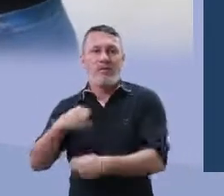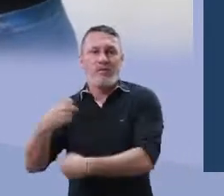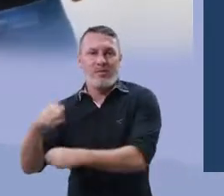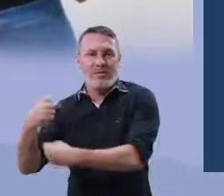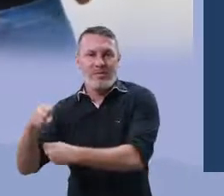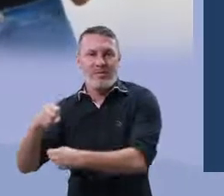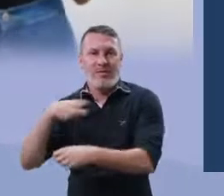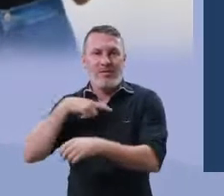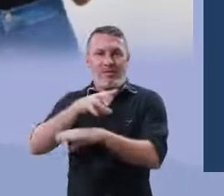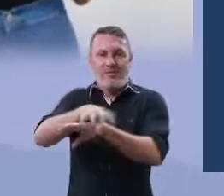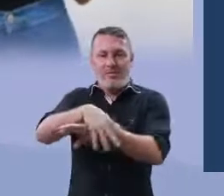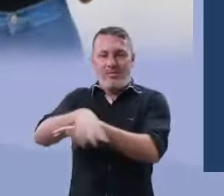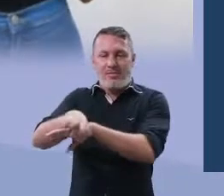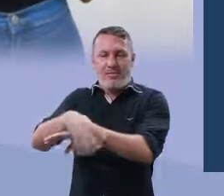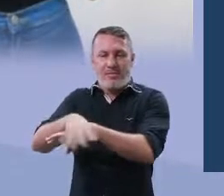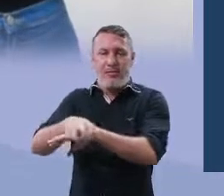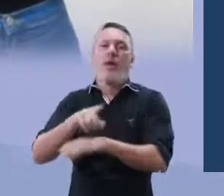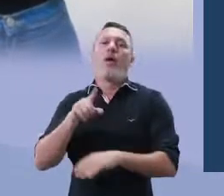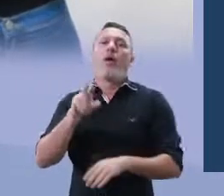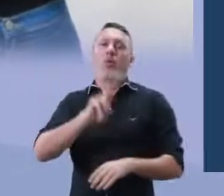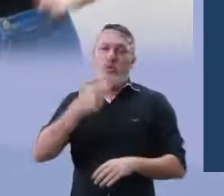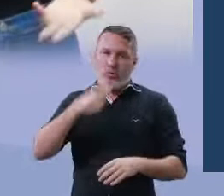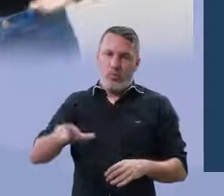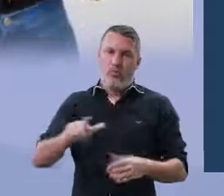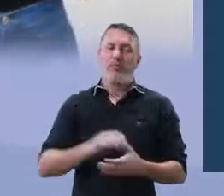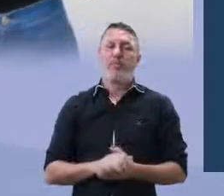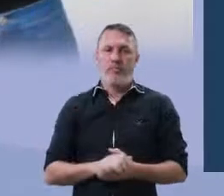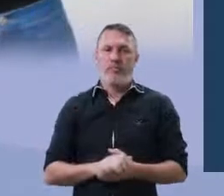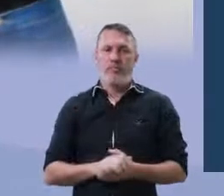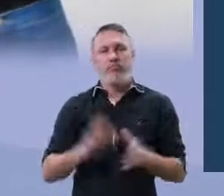tiras para a fabricação de cerdas de vassouras, você também